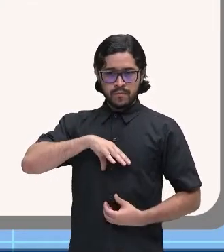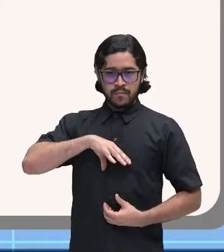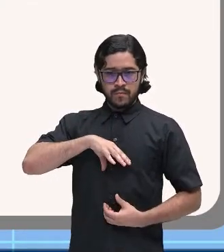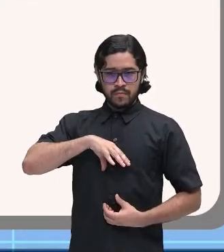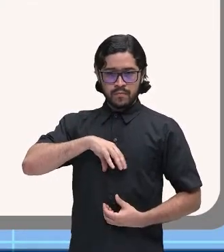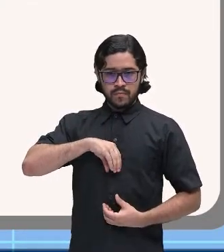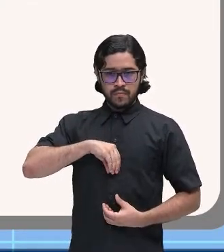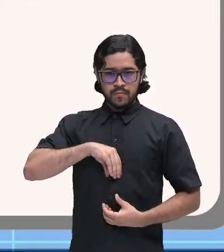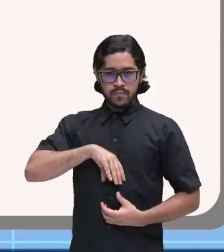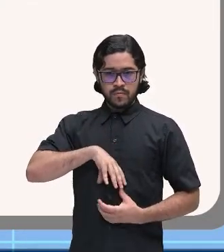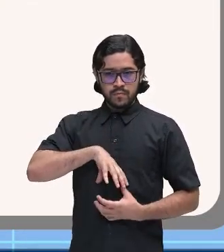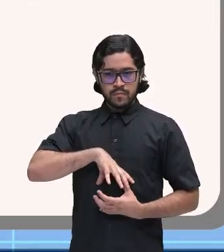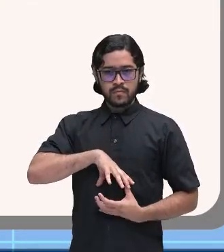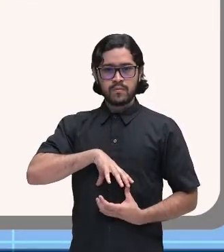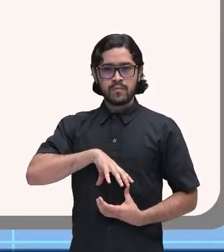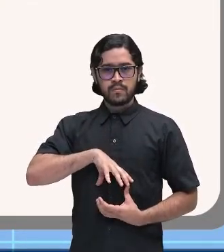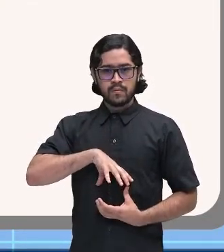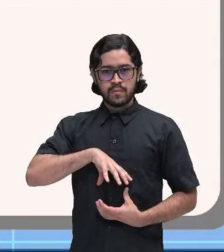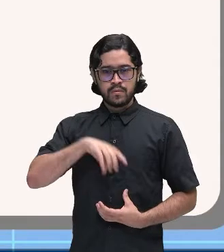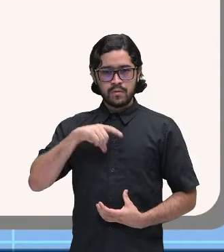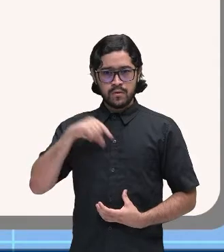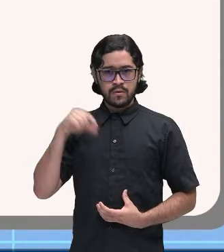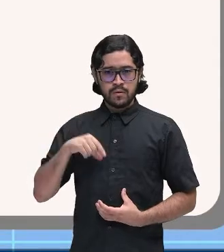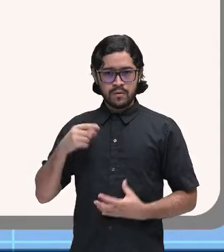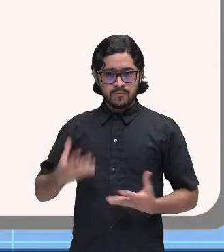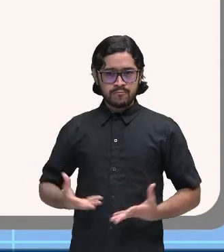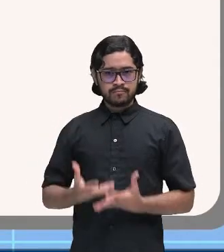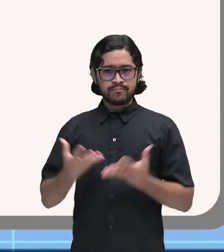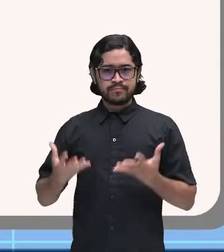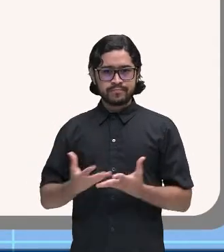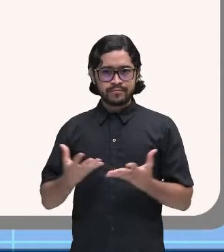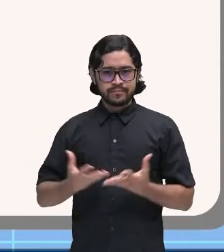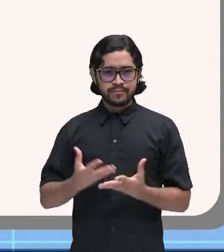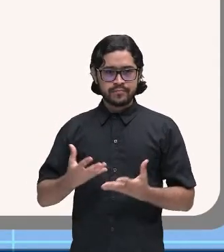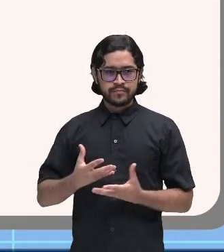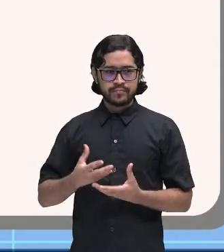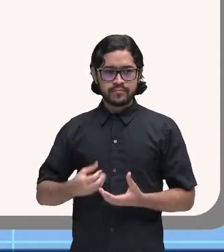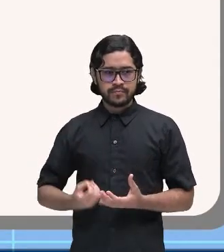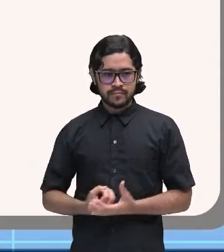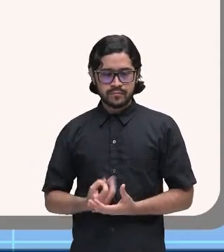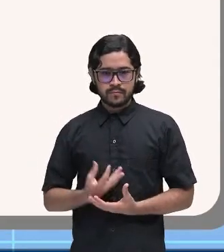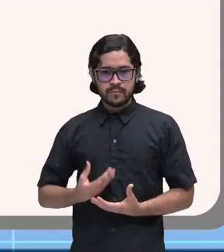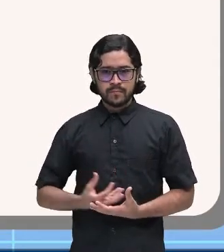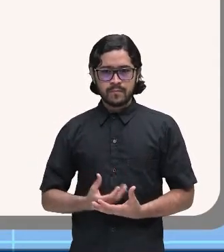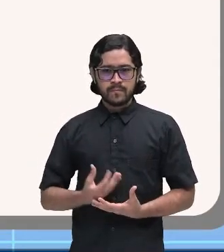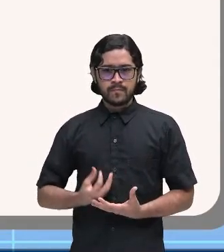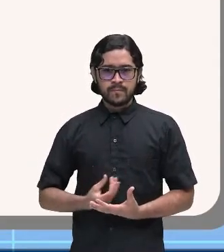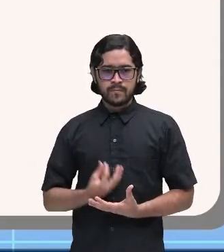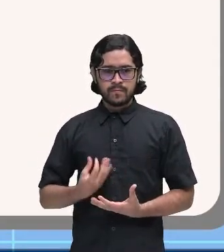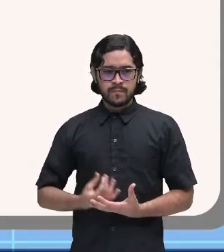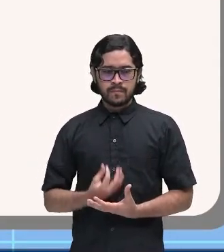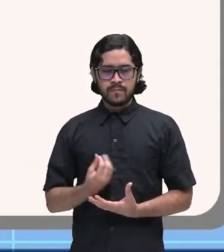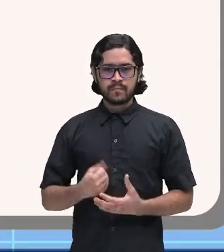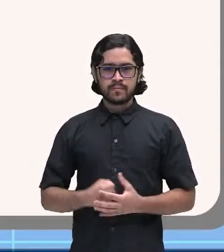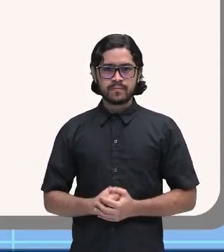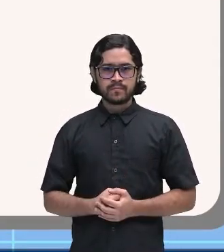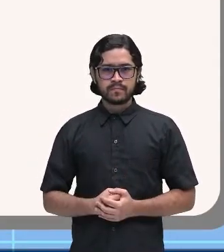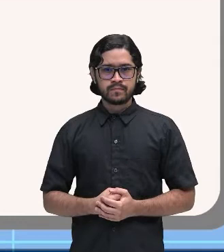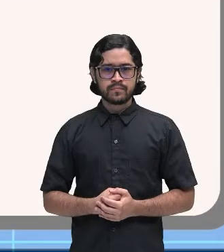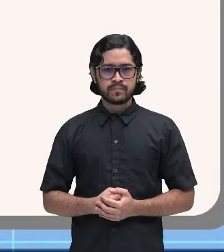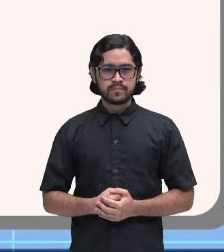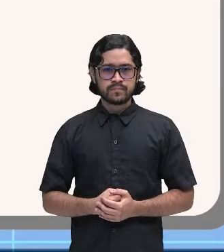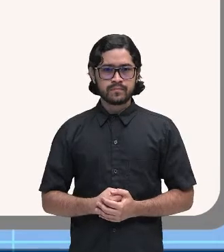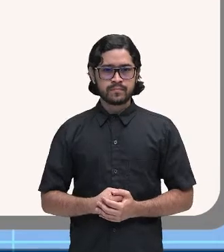para o duodeno, que estimula a secreção do suco intestinal ou suco entérico, que é alcalino